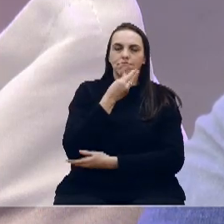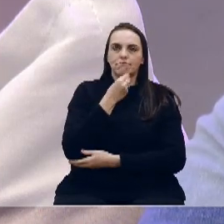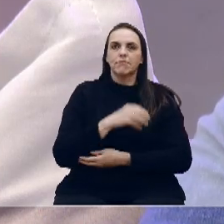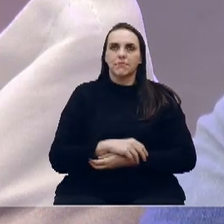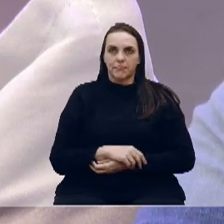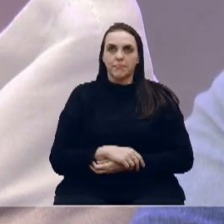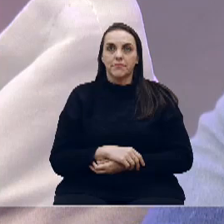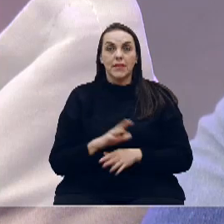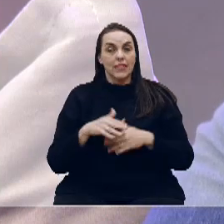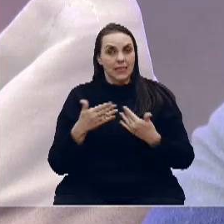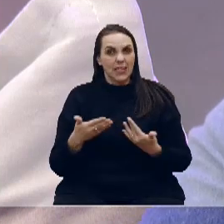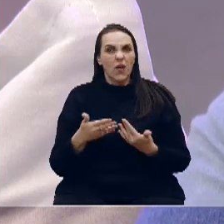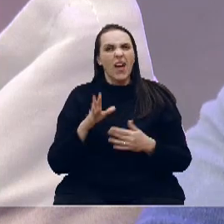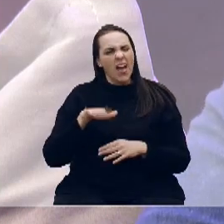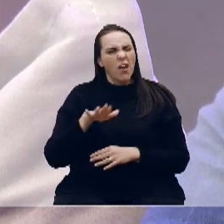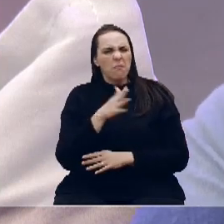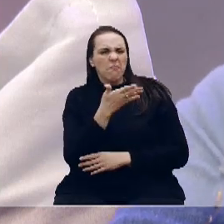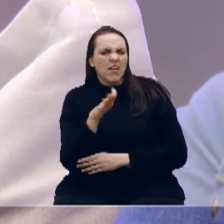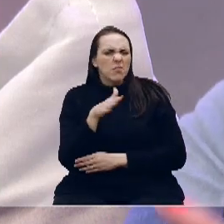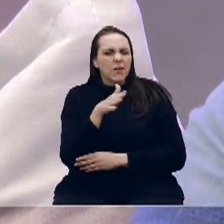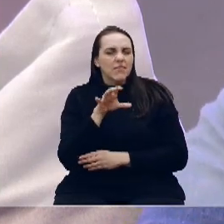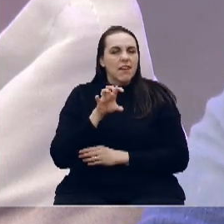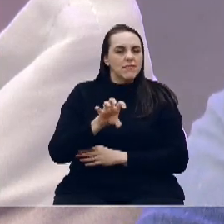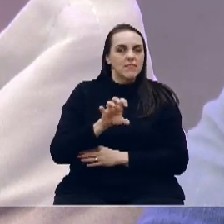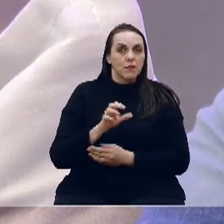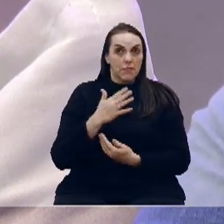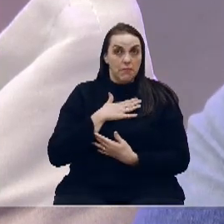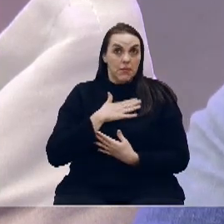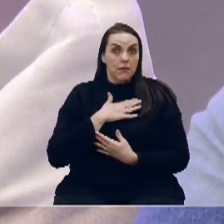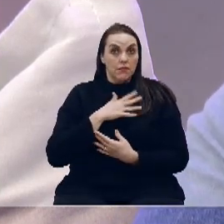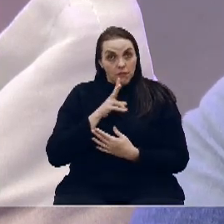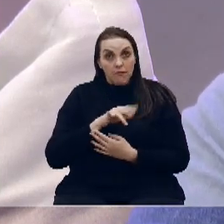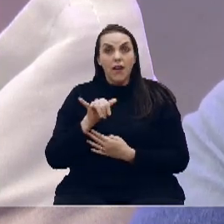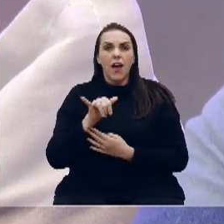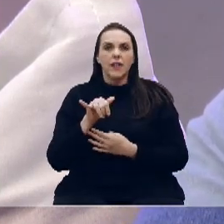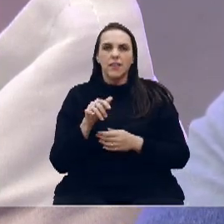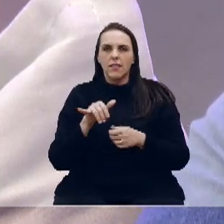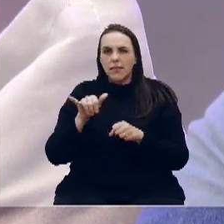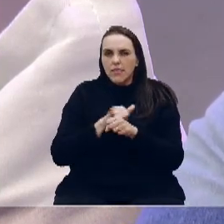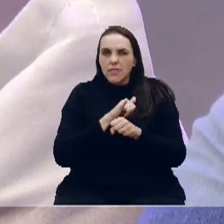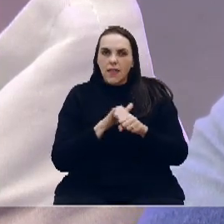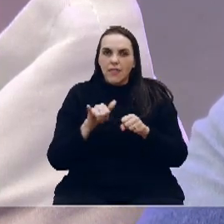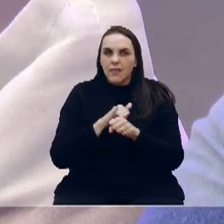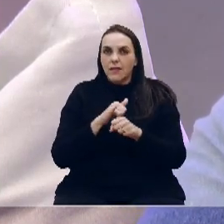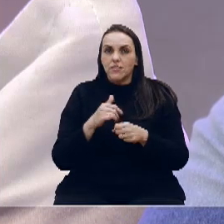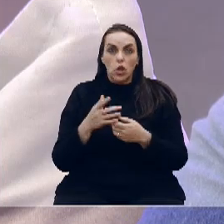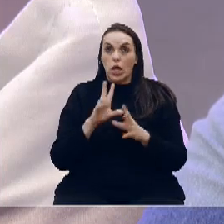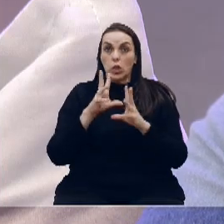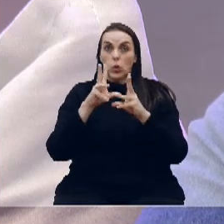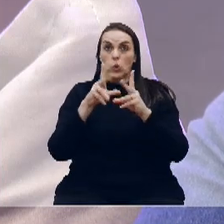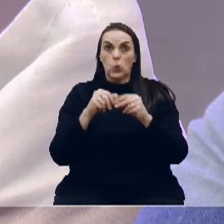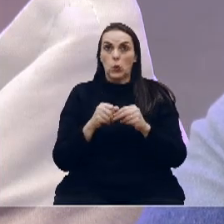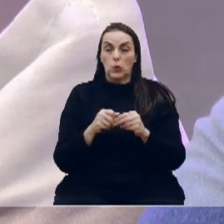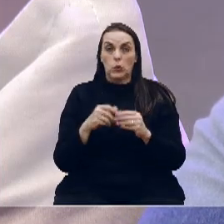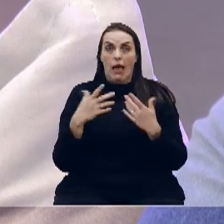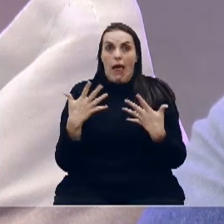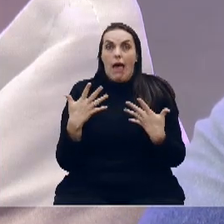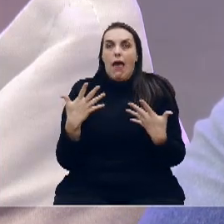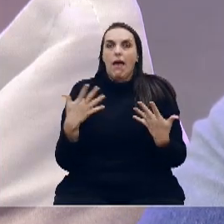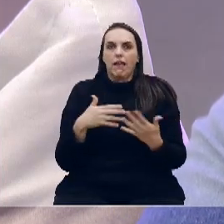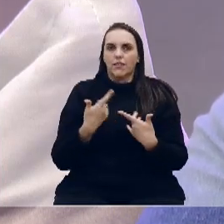questão aí é mais ou menos isso. Aí tu vai indo, né? Tem que ter aquele jogo, né? Sim. Não dá pra te levar tudo a ferro e fogo, né? Sim,